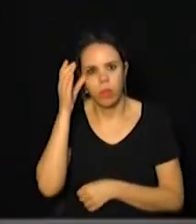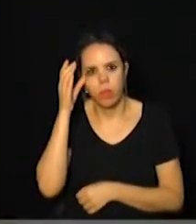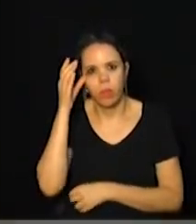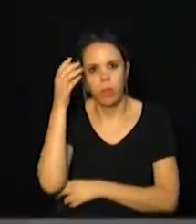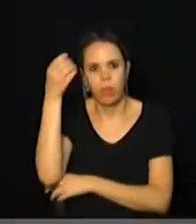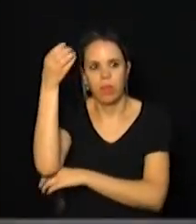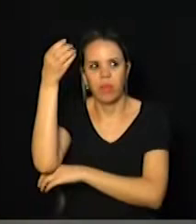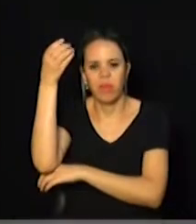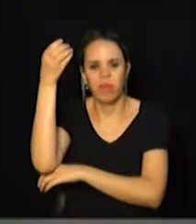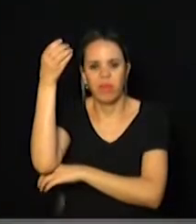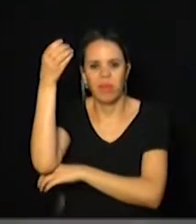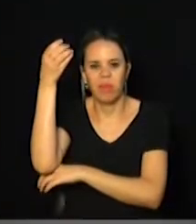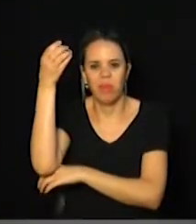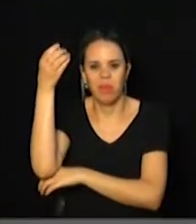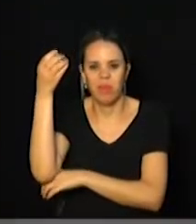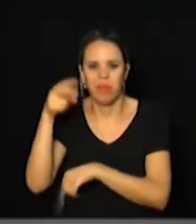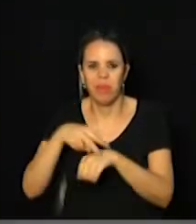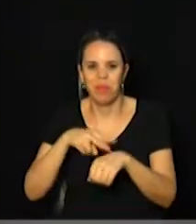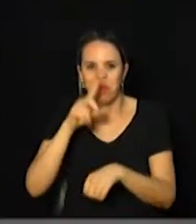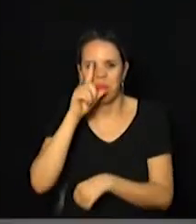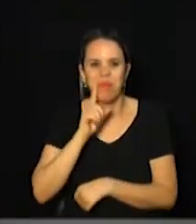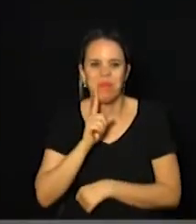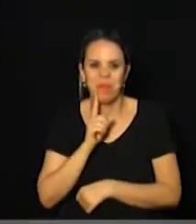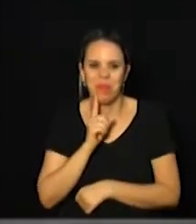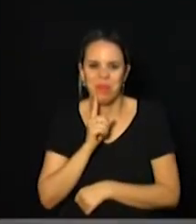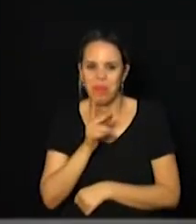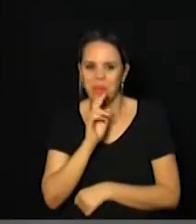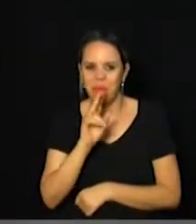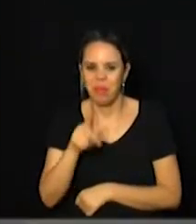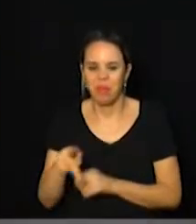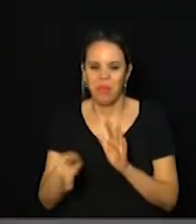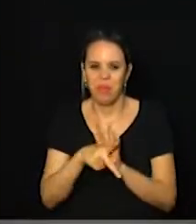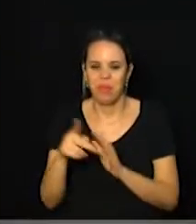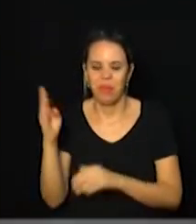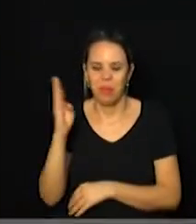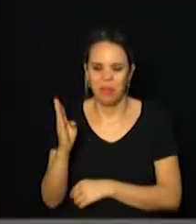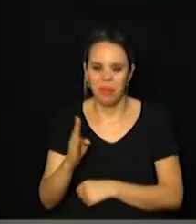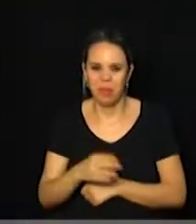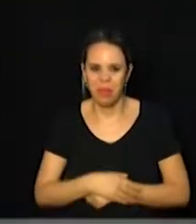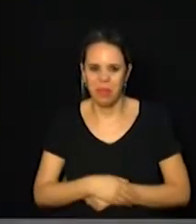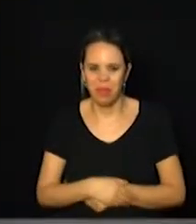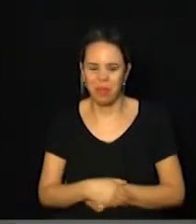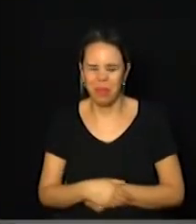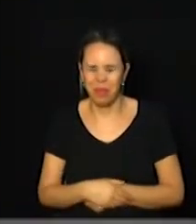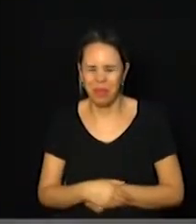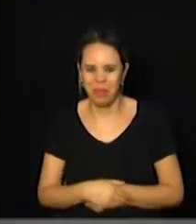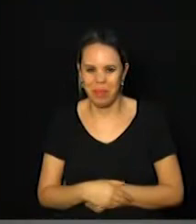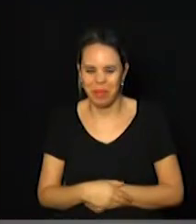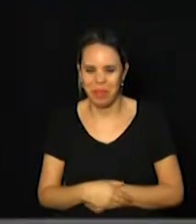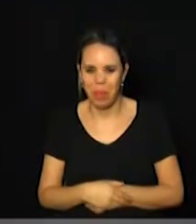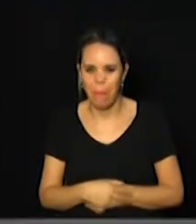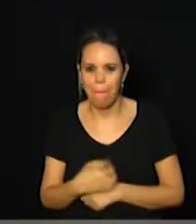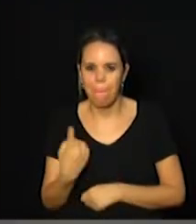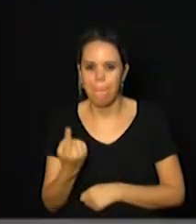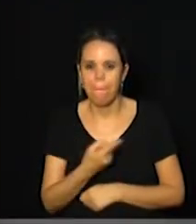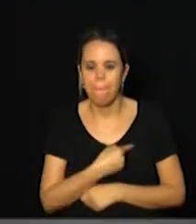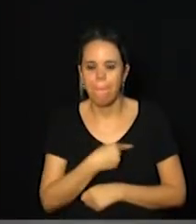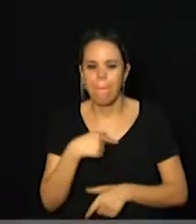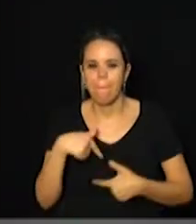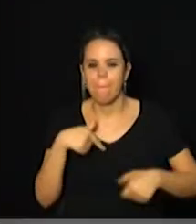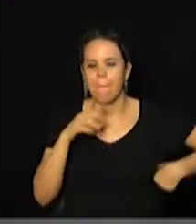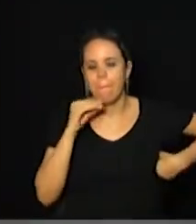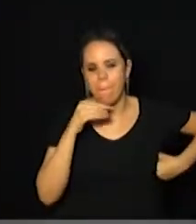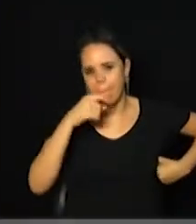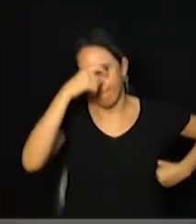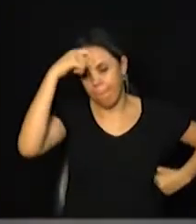na frente da loja de verde e amarelo e dizer que é Patriota O Patriota todos nós trabalhadores